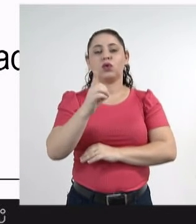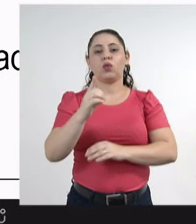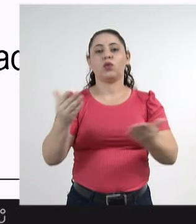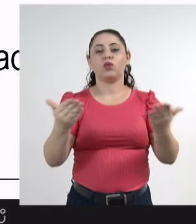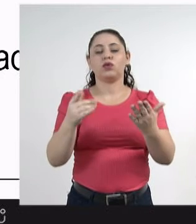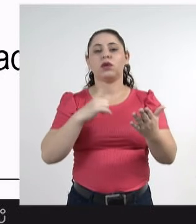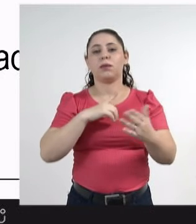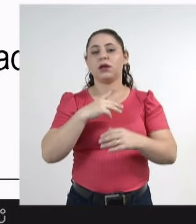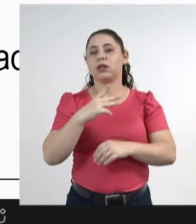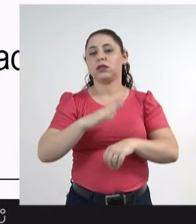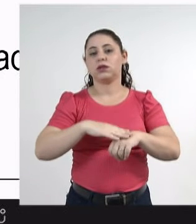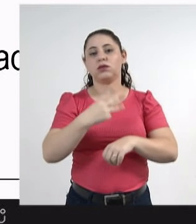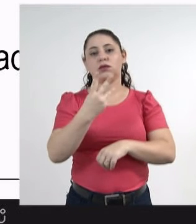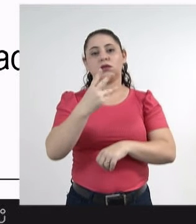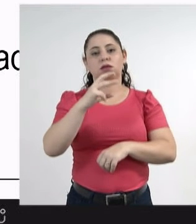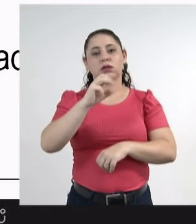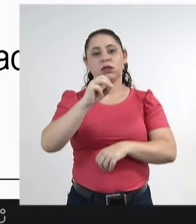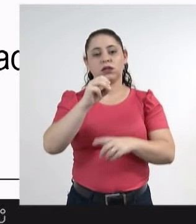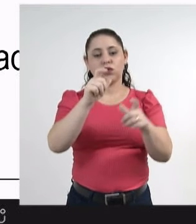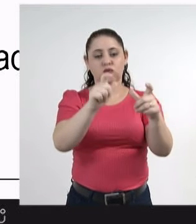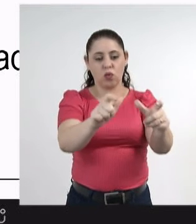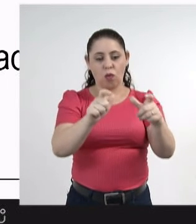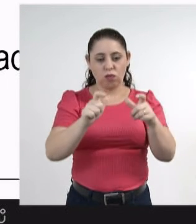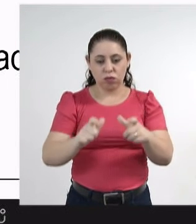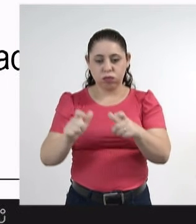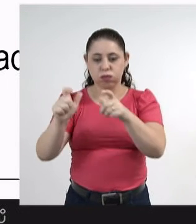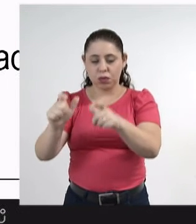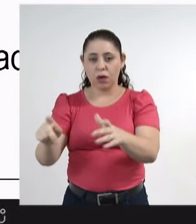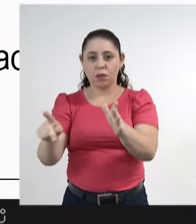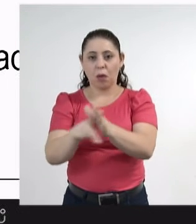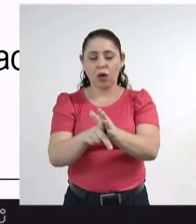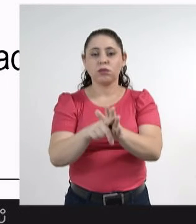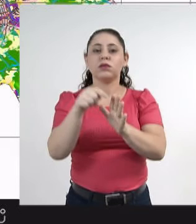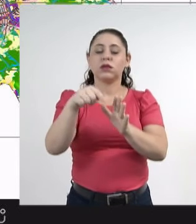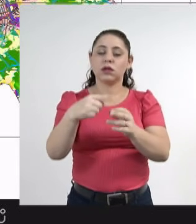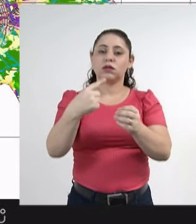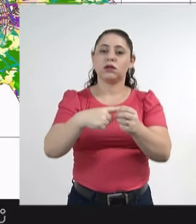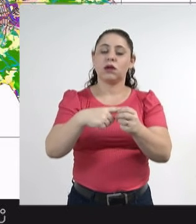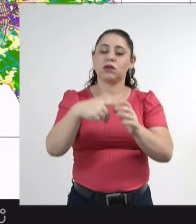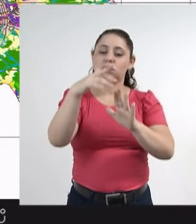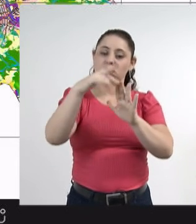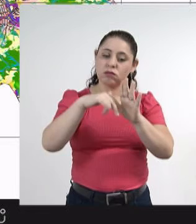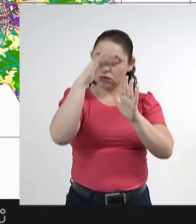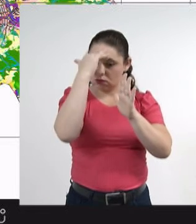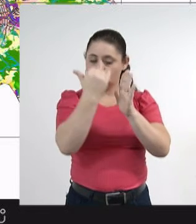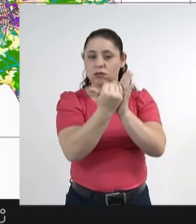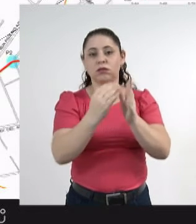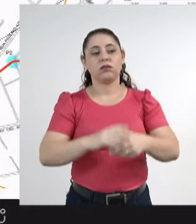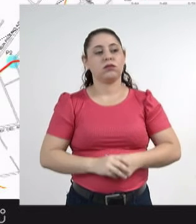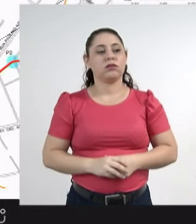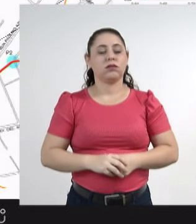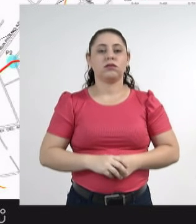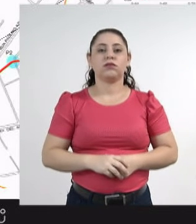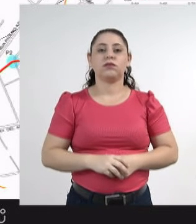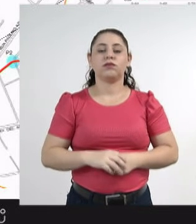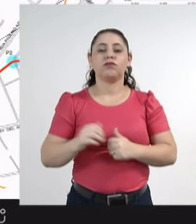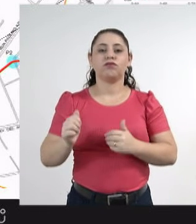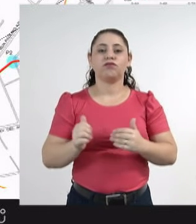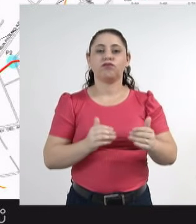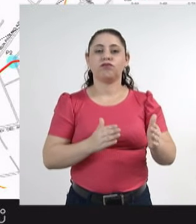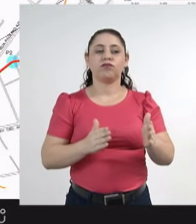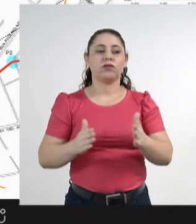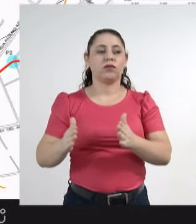300, muito mais do que 300 locais de amortecimento na cidade construídos em função da regulação. Aqui é a bacia do